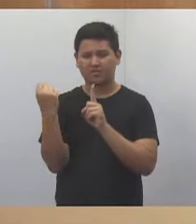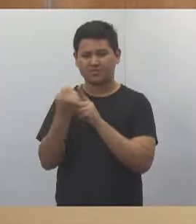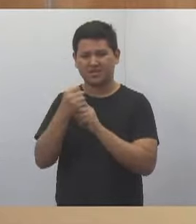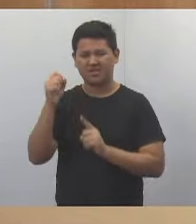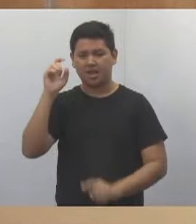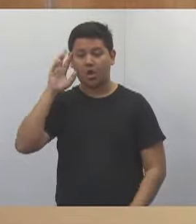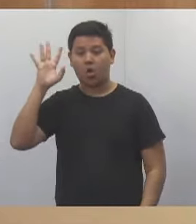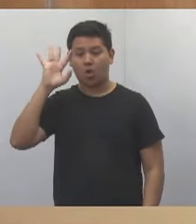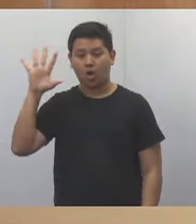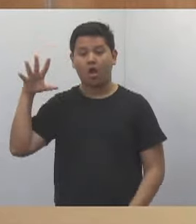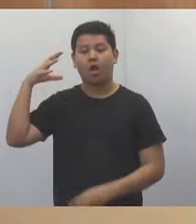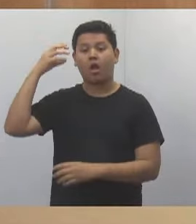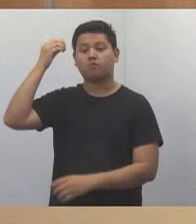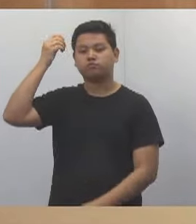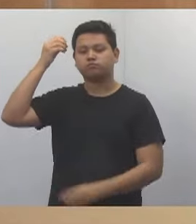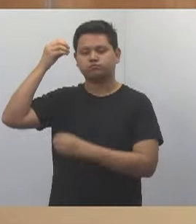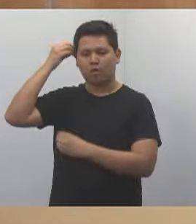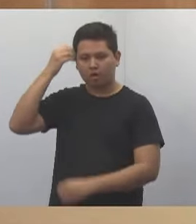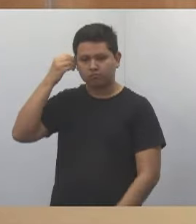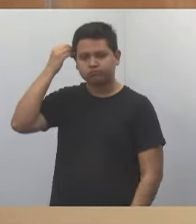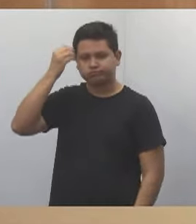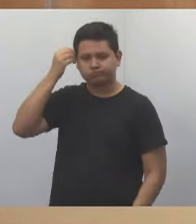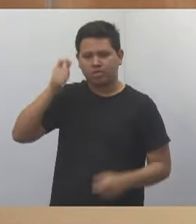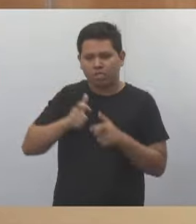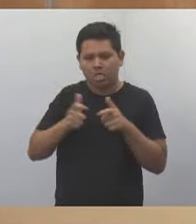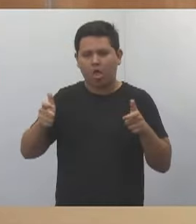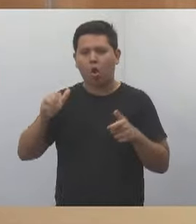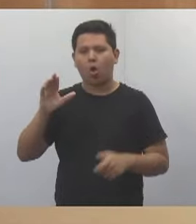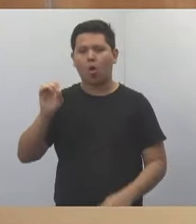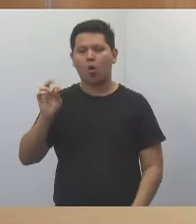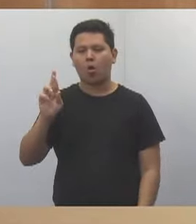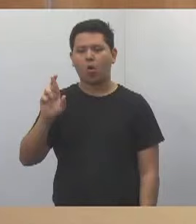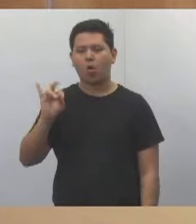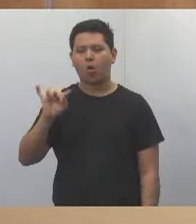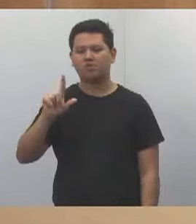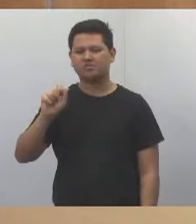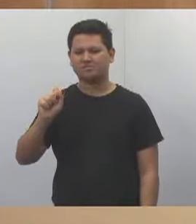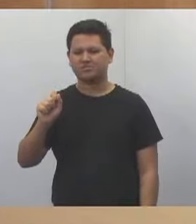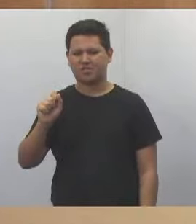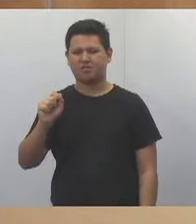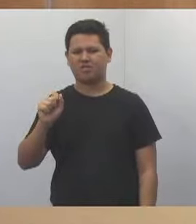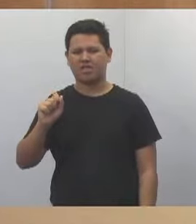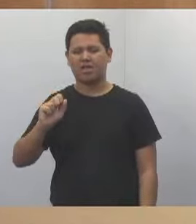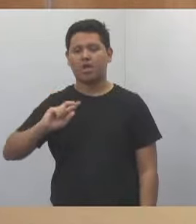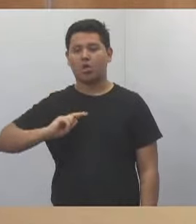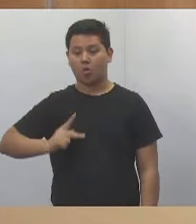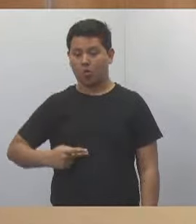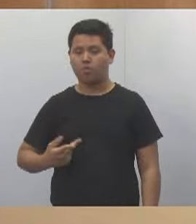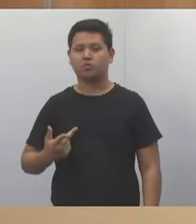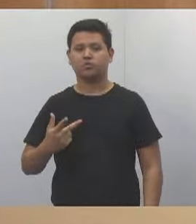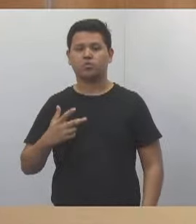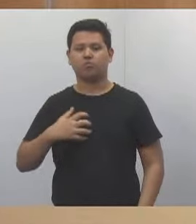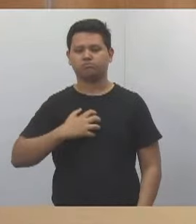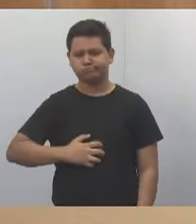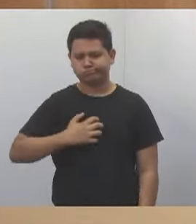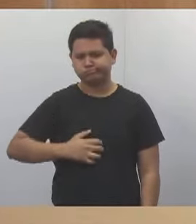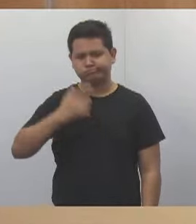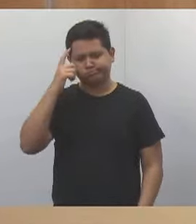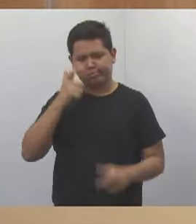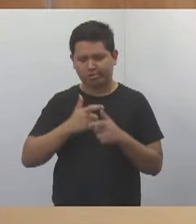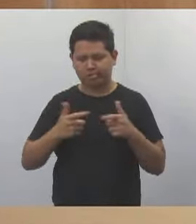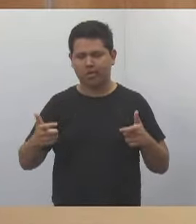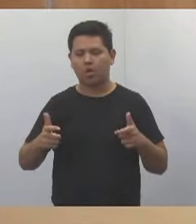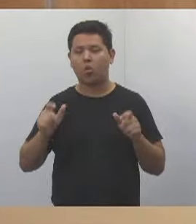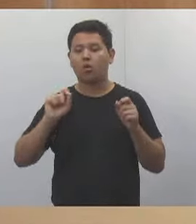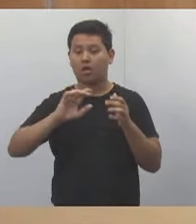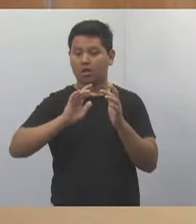cérebro humano aumenta o nível do cortisol, o hormônio do estresse, em situações de barulho elevado.